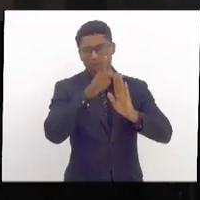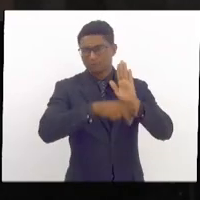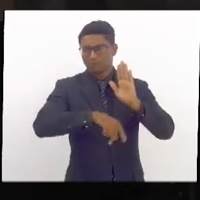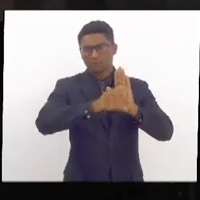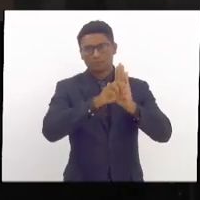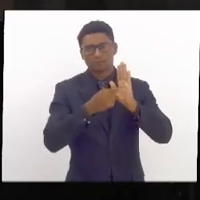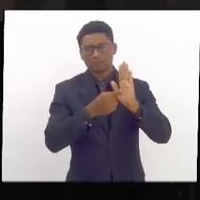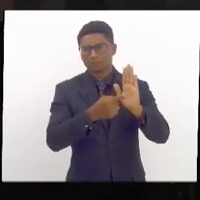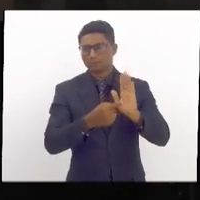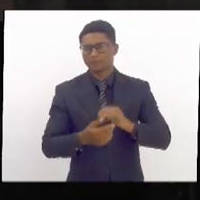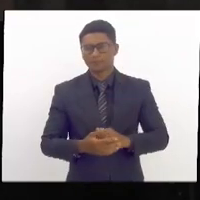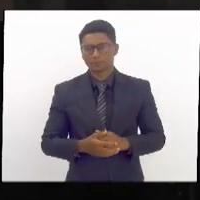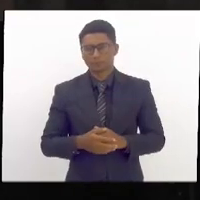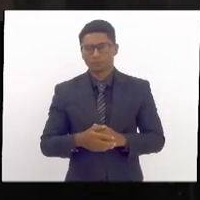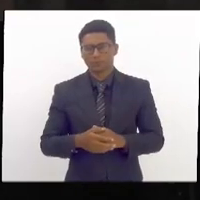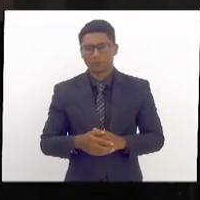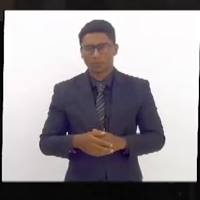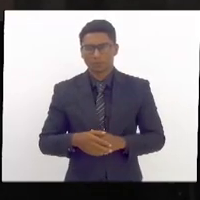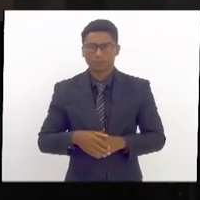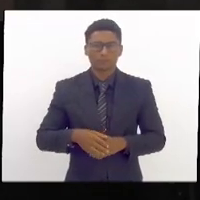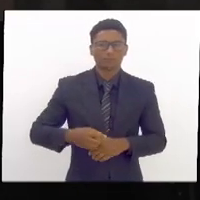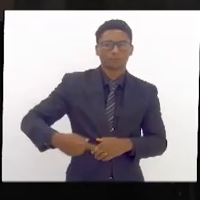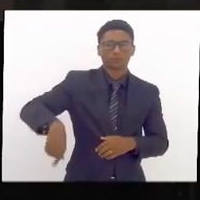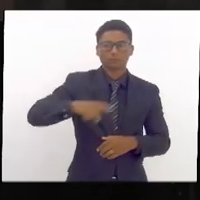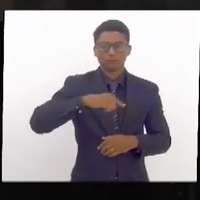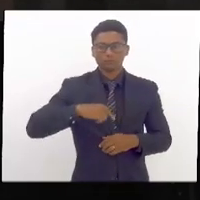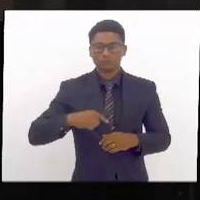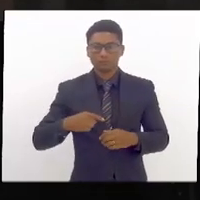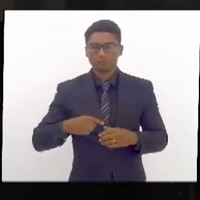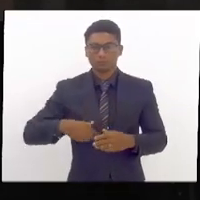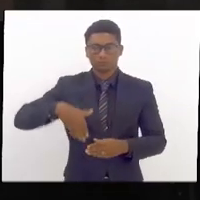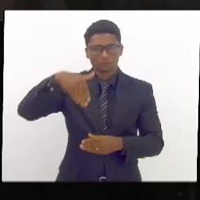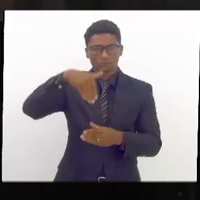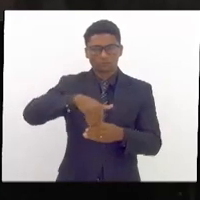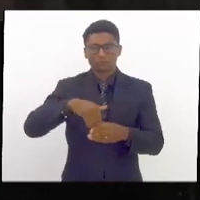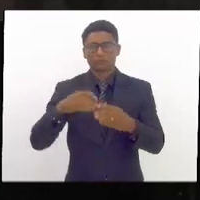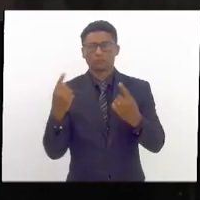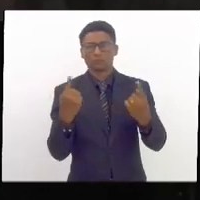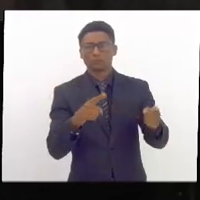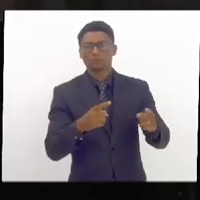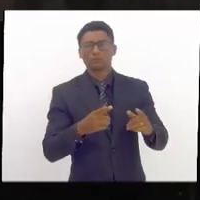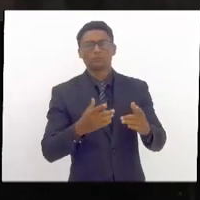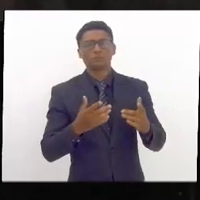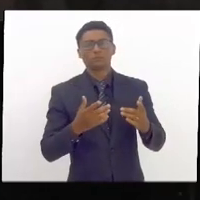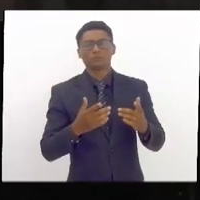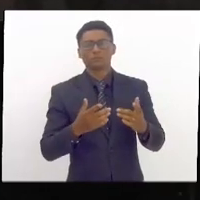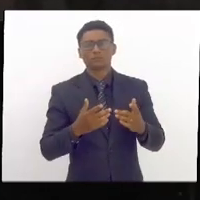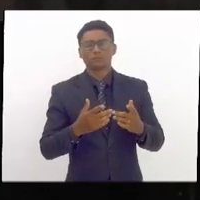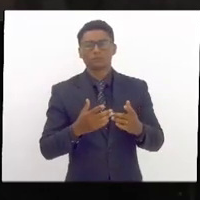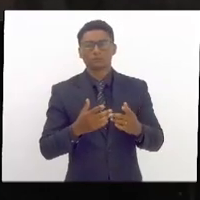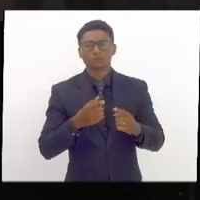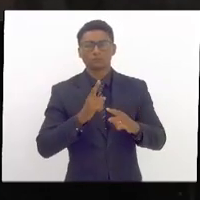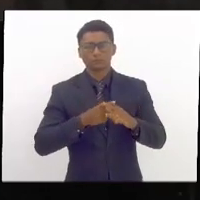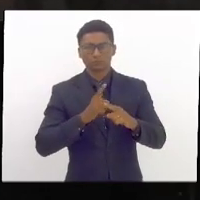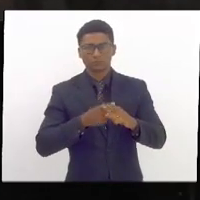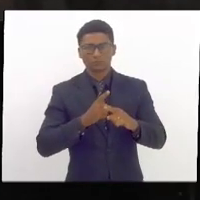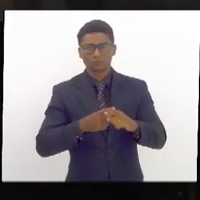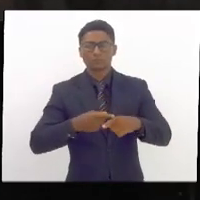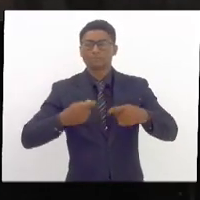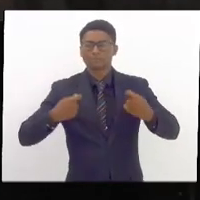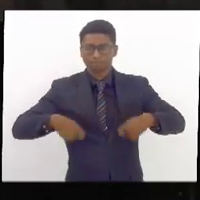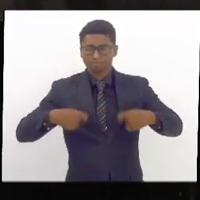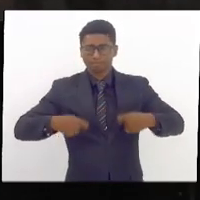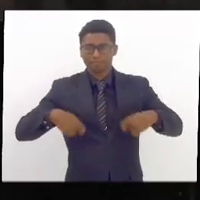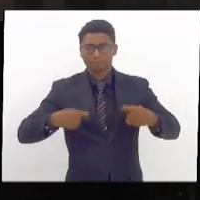seguinte, nós não estamos nem votando contra, nem dizendo que vamos votar contra por ser contra, não. Estamos querendo que haja audiência